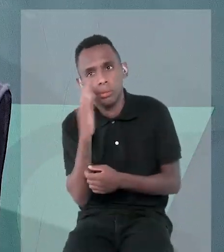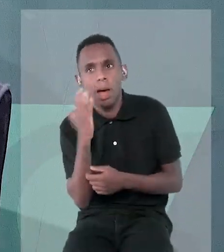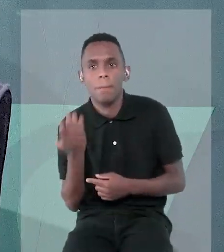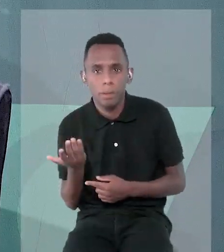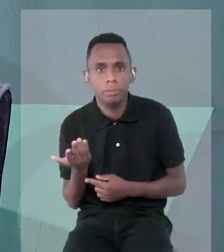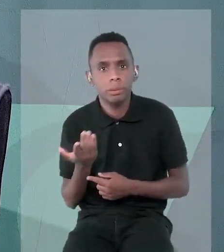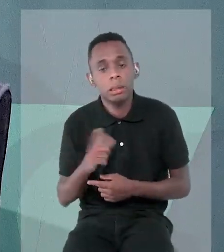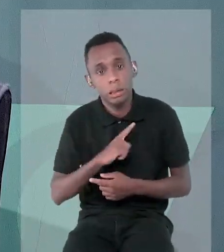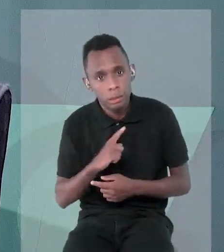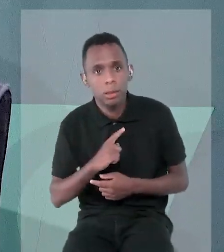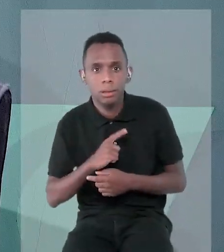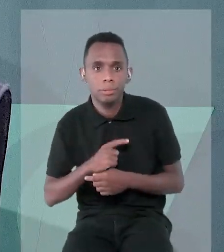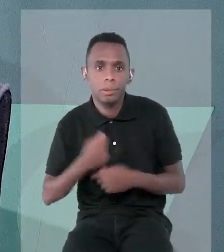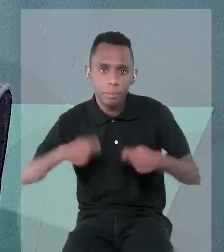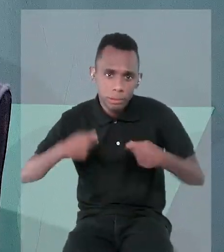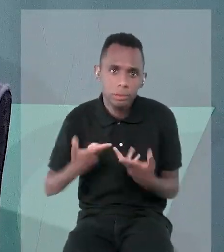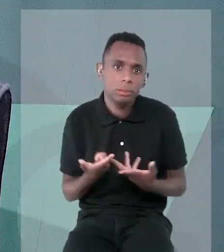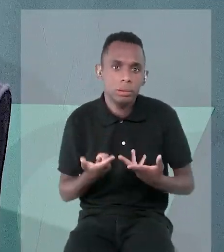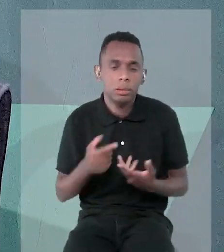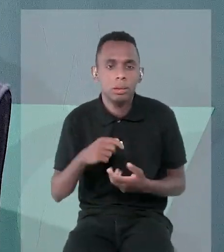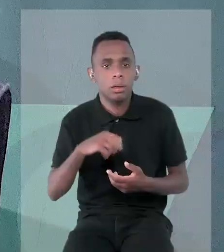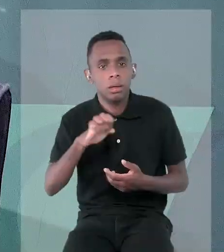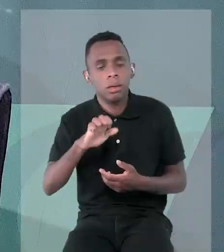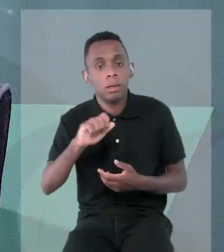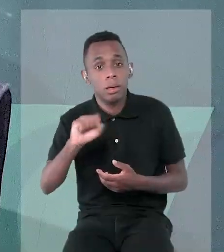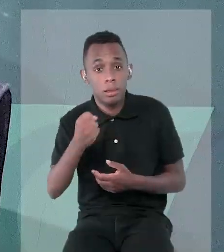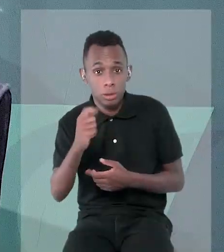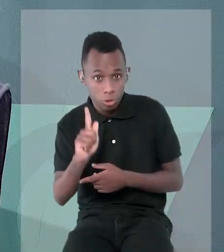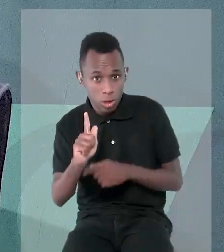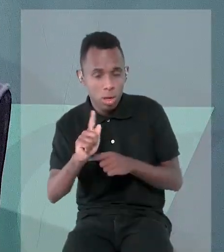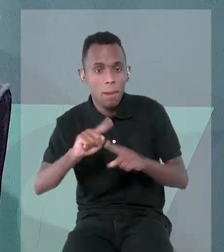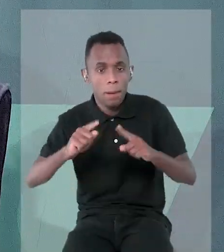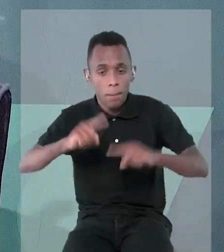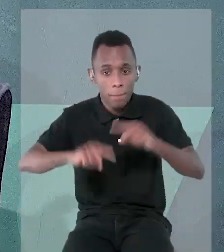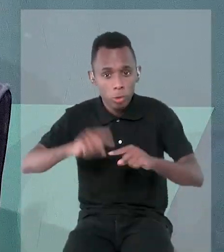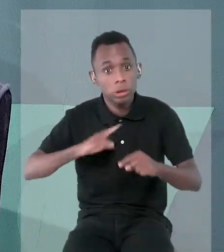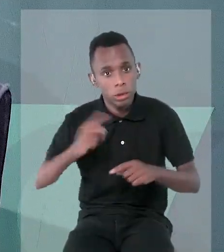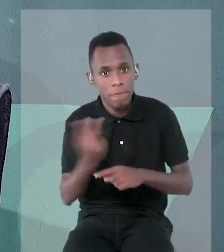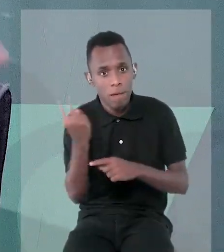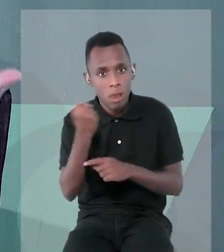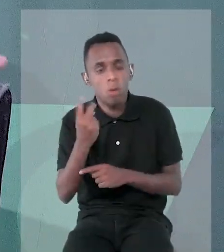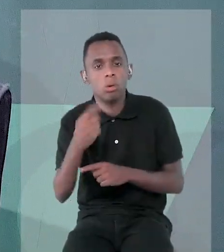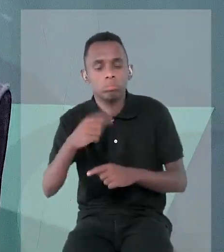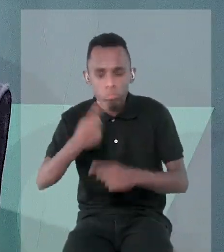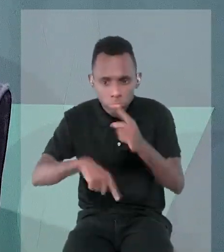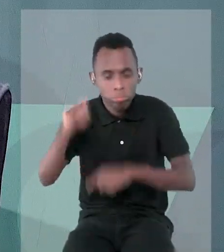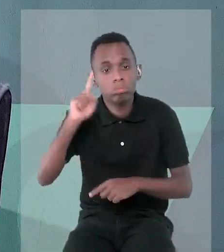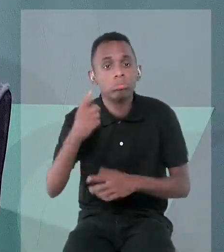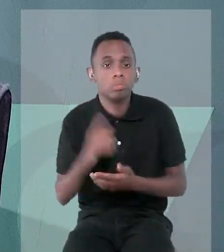que existe uma grande demanda para produto que a gente chama de ESG, né? Mas produtos que têm esses valores da